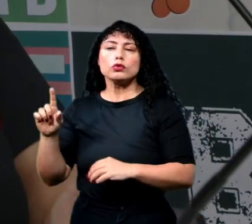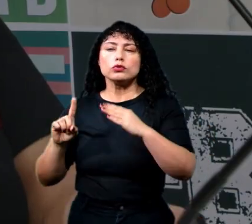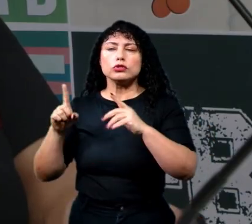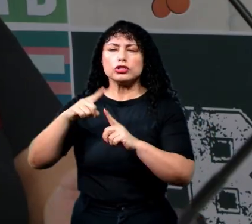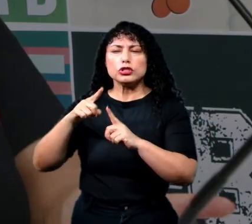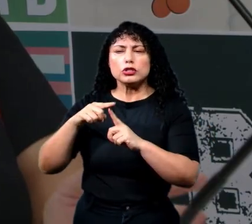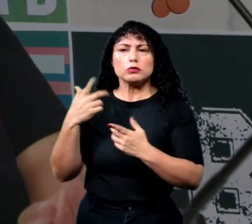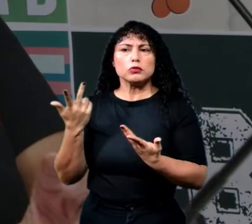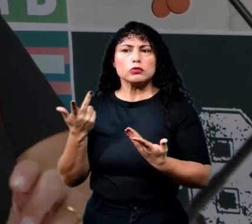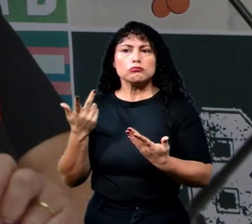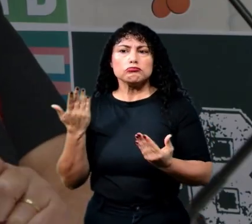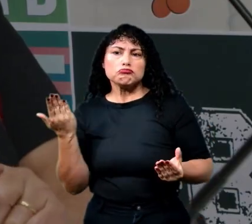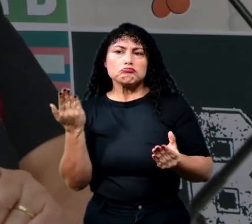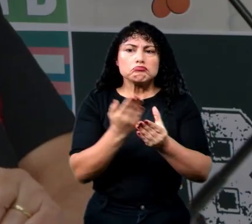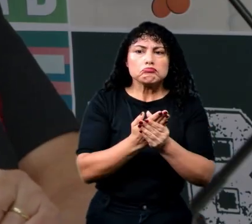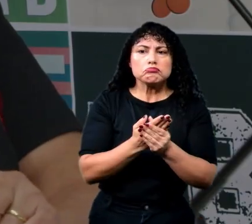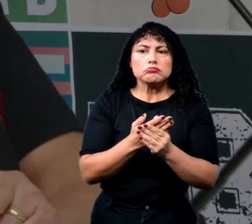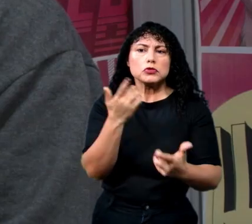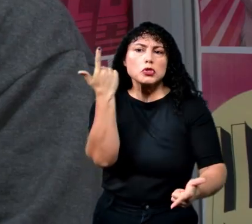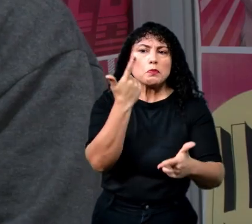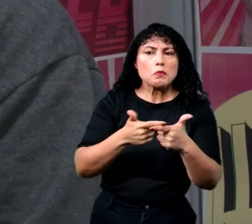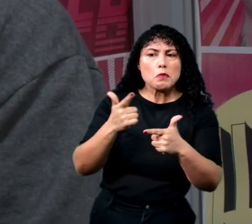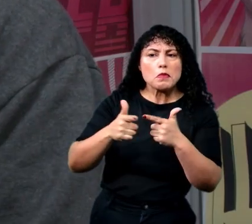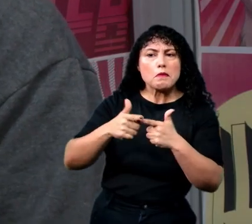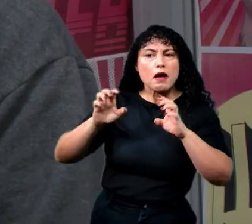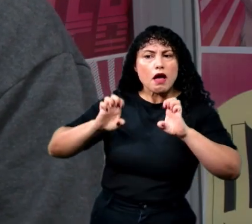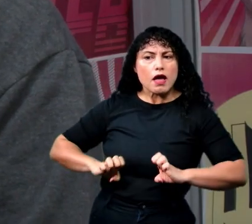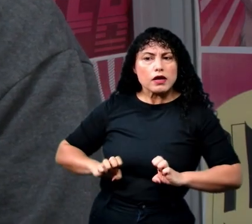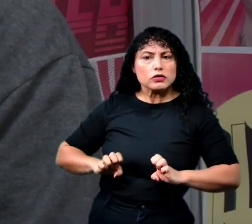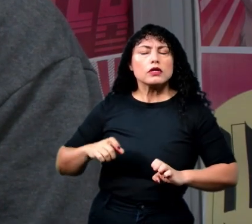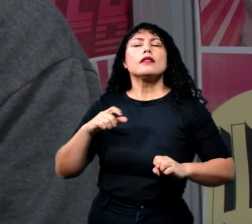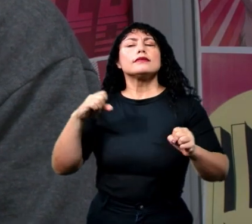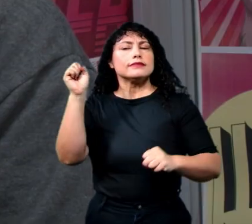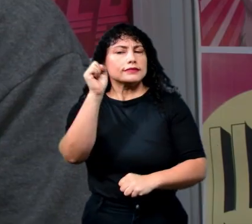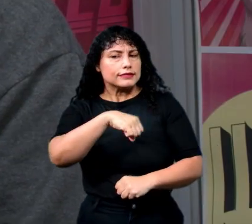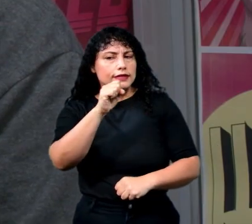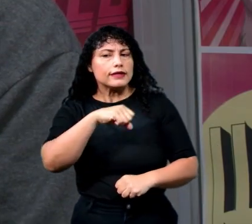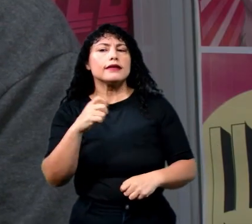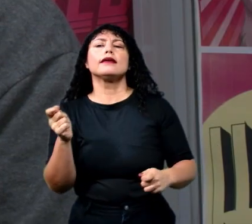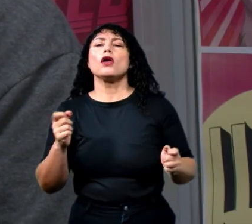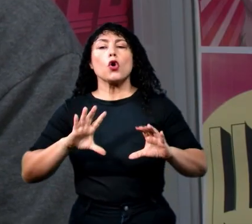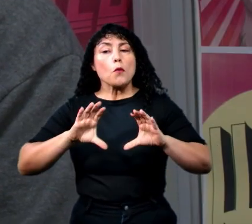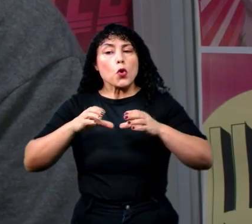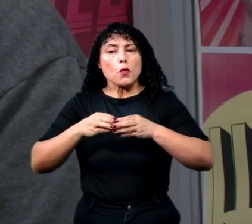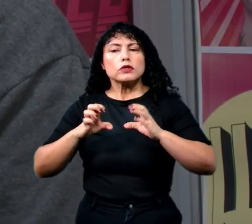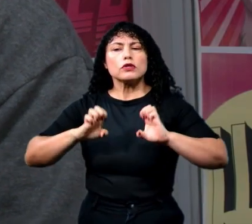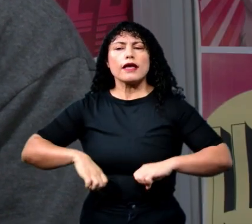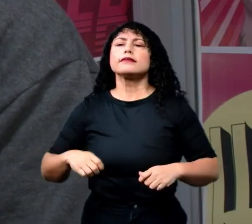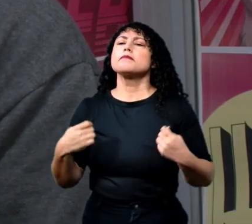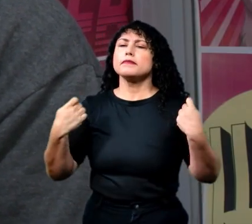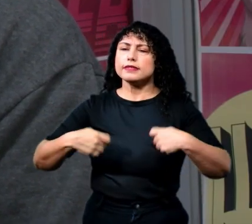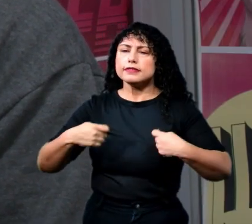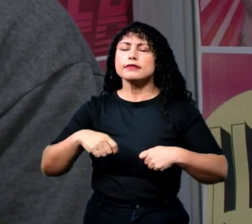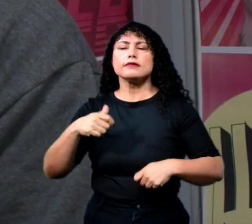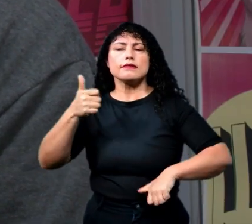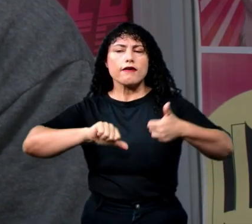outra medida em caso de infração ética? Sim, existem outras medidas que a gente pode tomar como comissão de ética, né? Inclusive